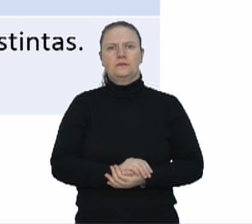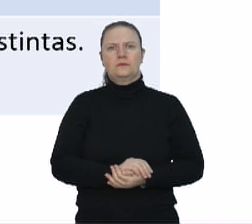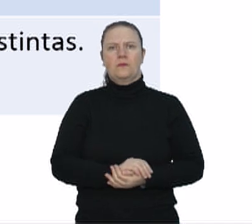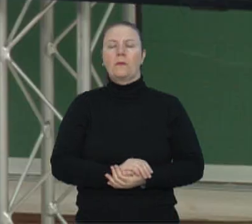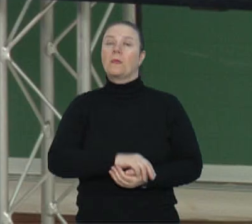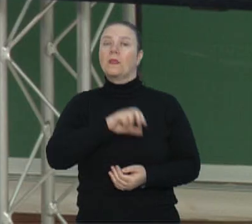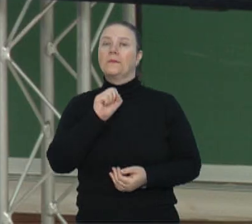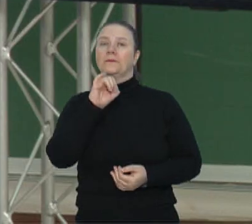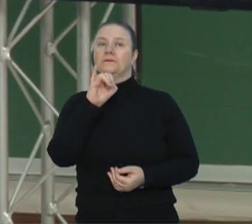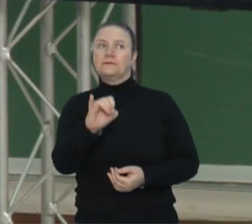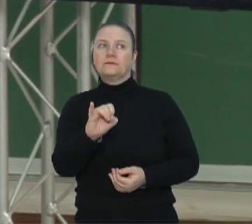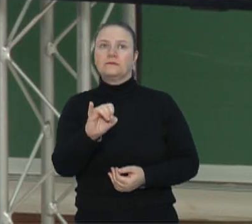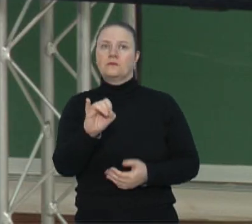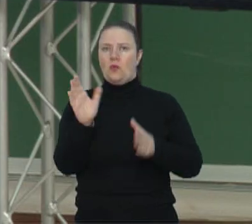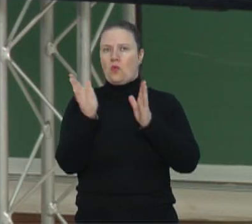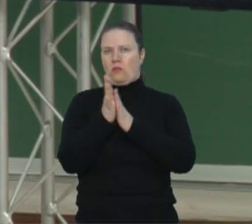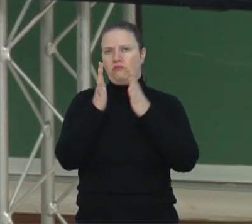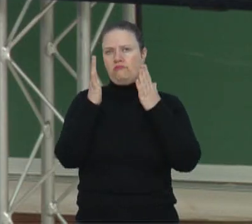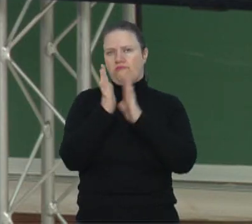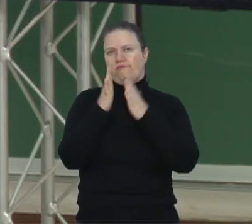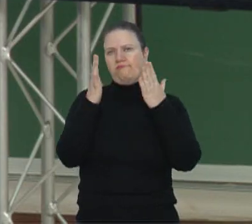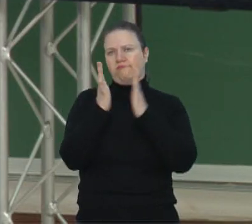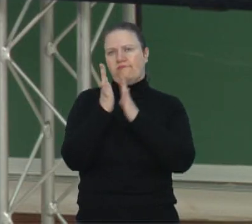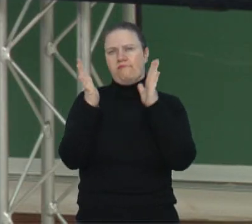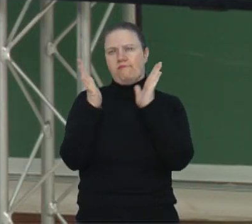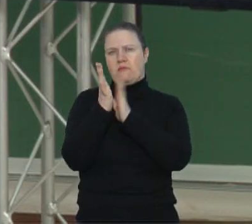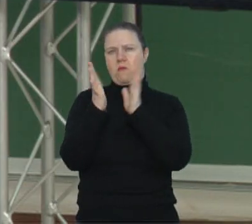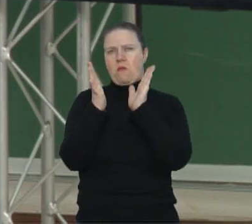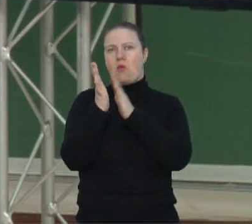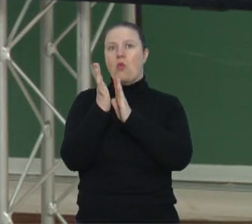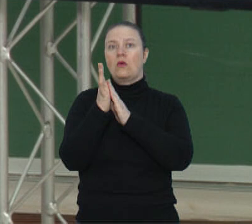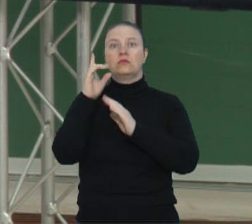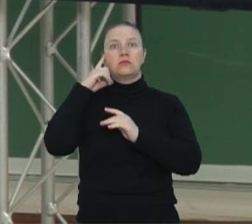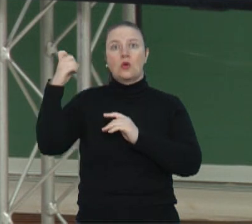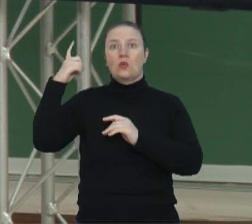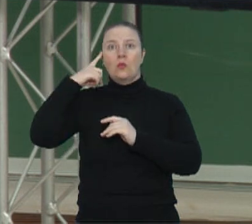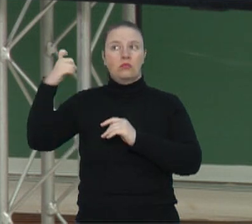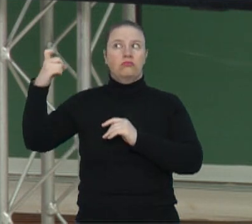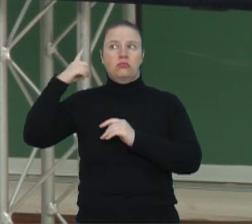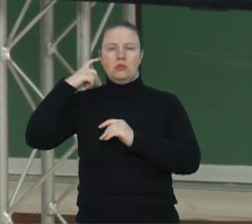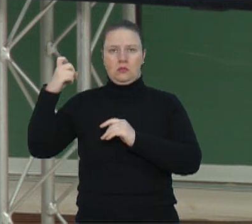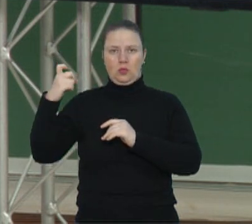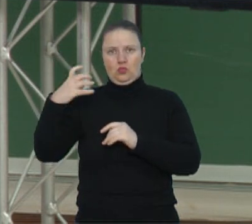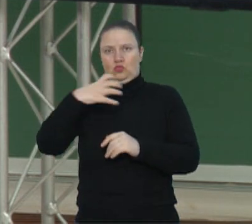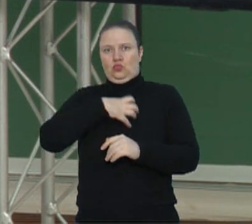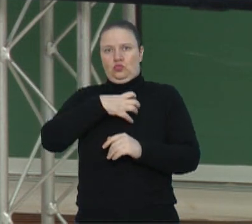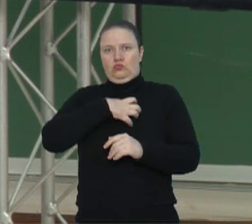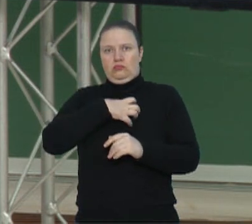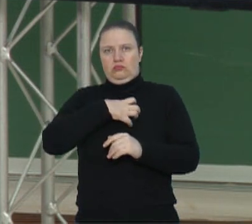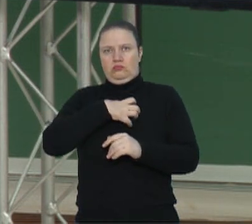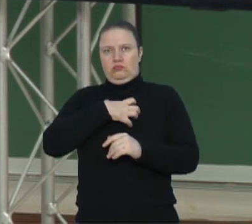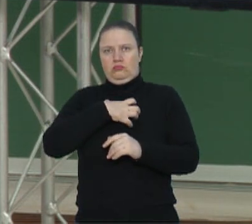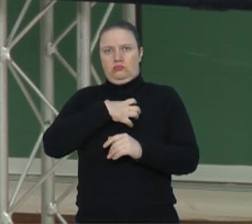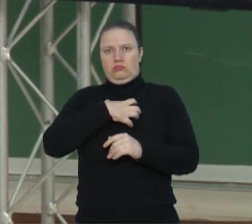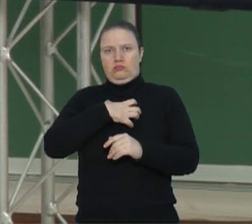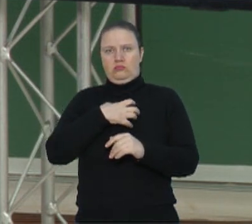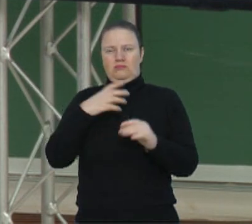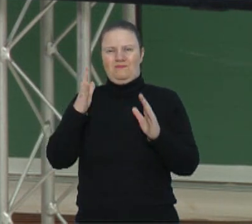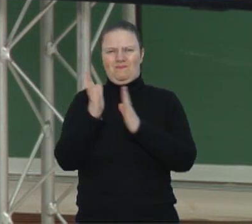se eu bato palma, é um tipo de onda sonora, né? Ela produz um tipo de